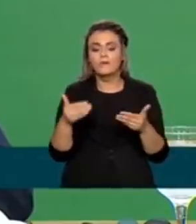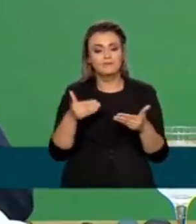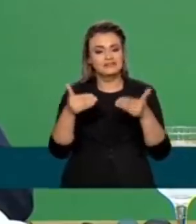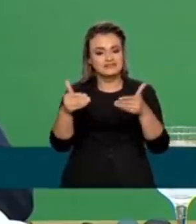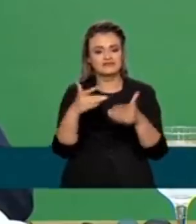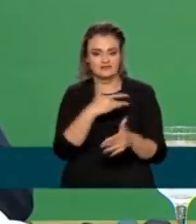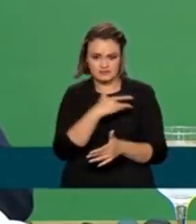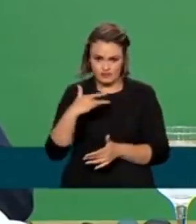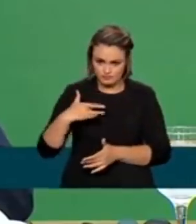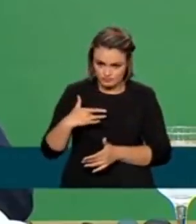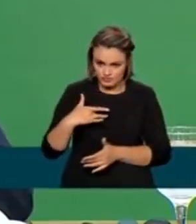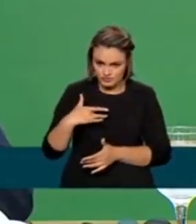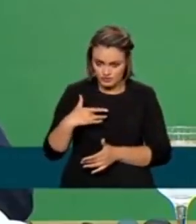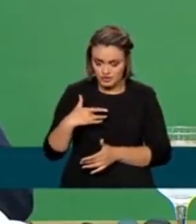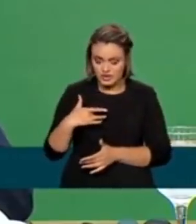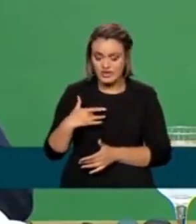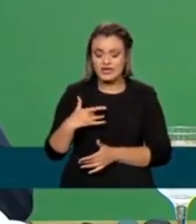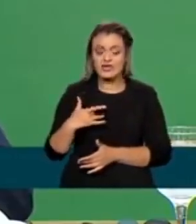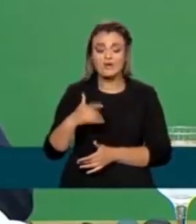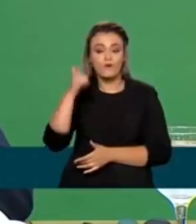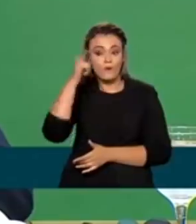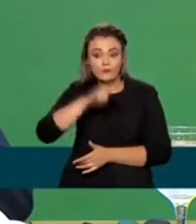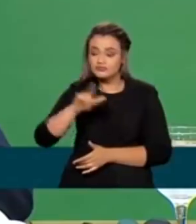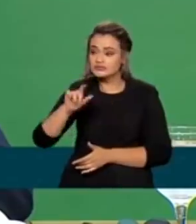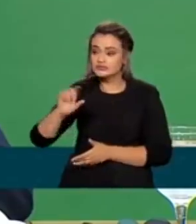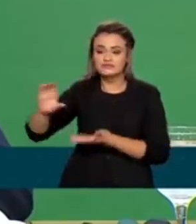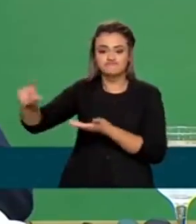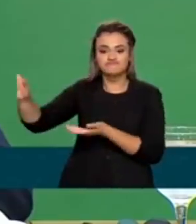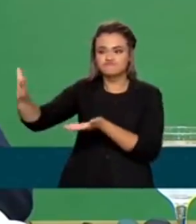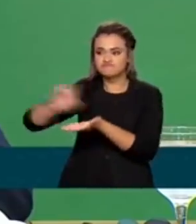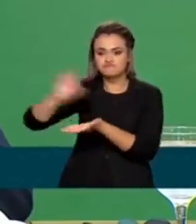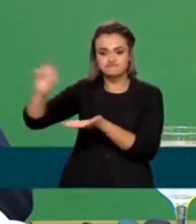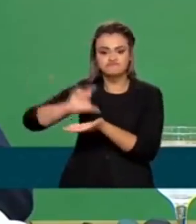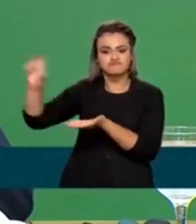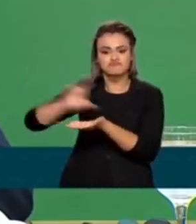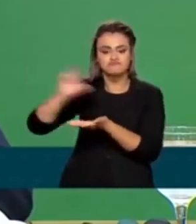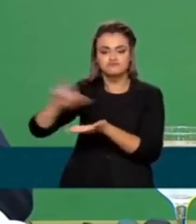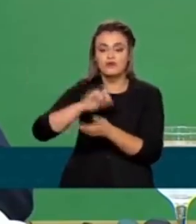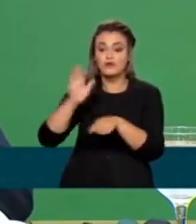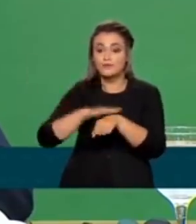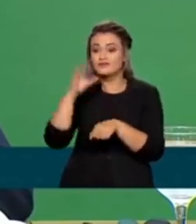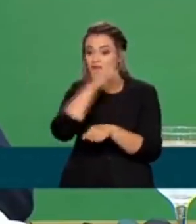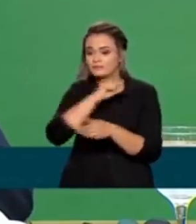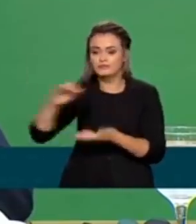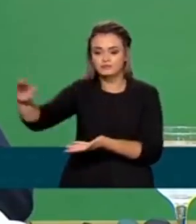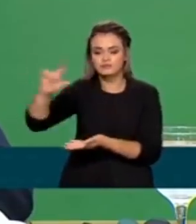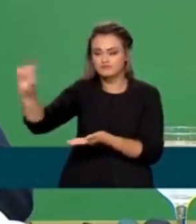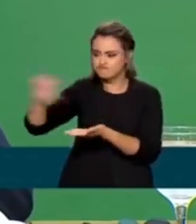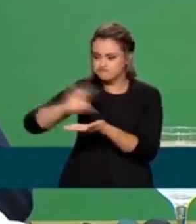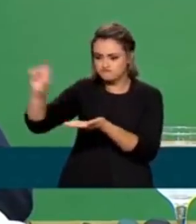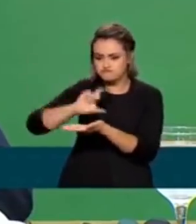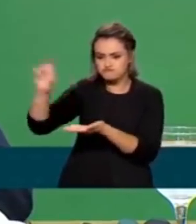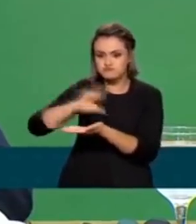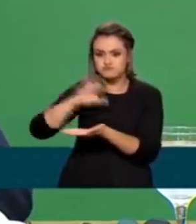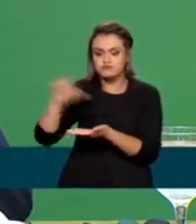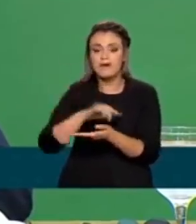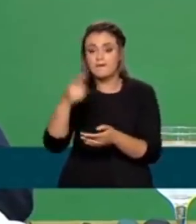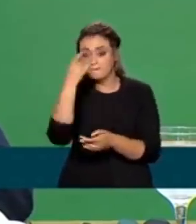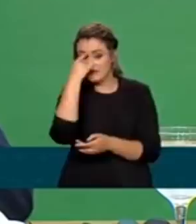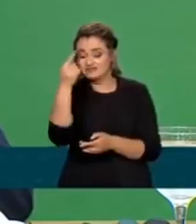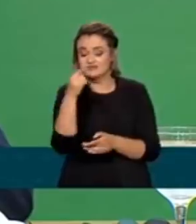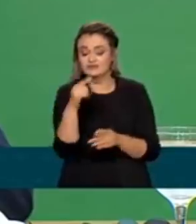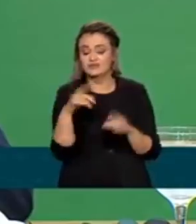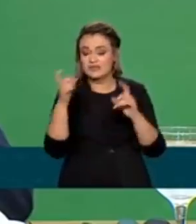Ministério da Saúde, do maior número de doses de vacinas, no menor prazo possível, seguindo os princípios